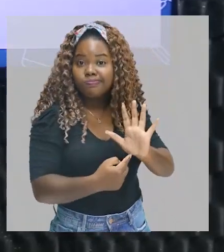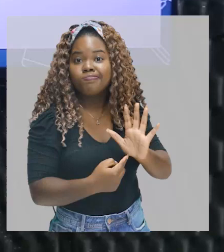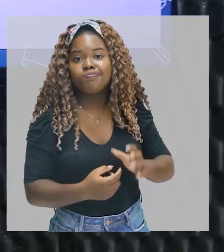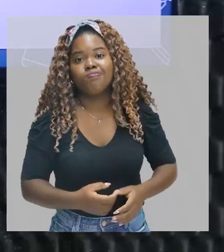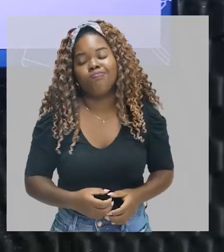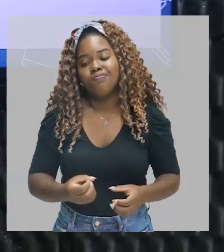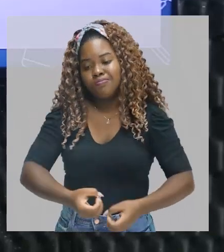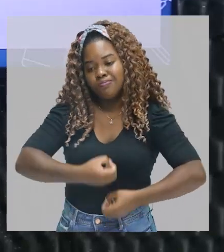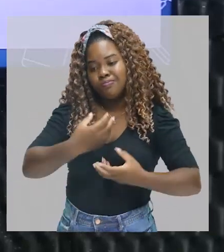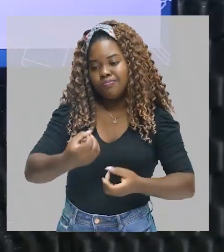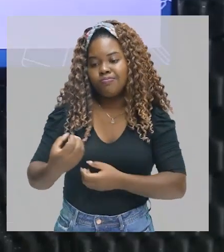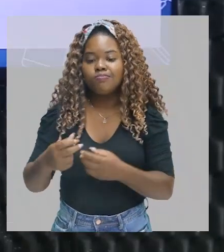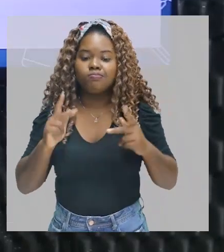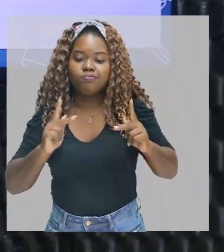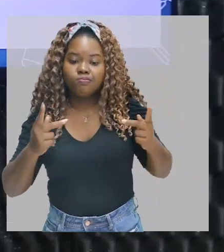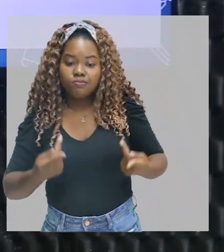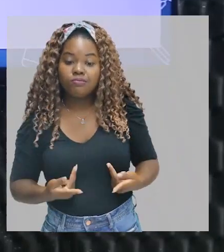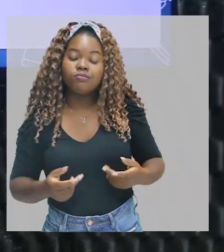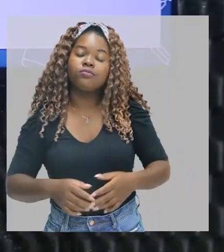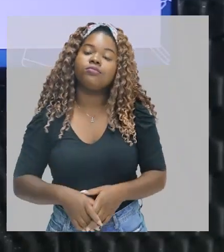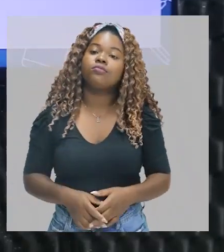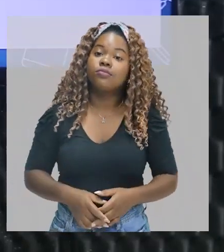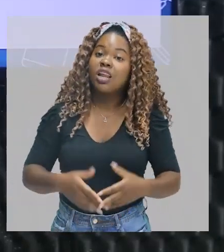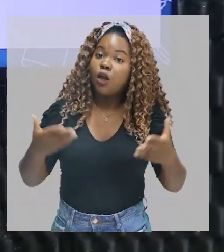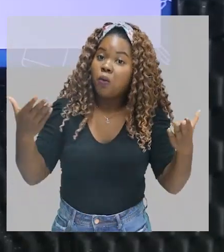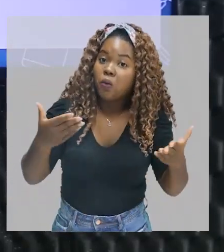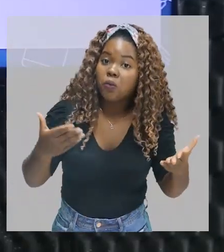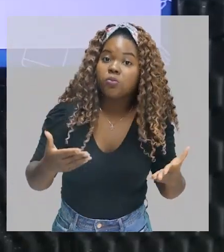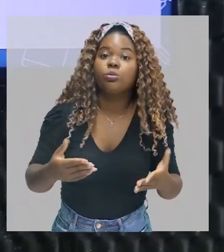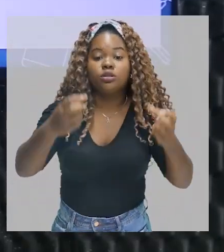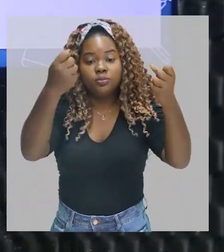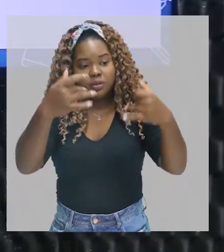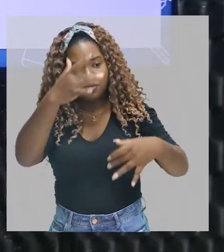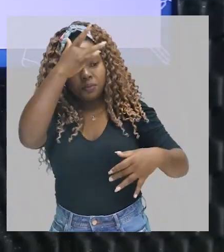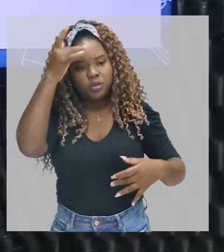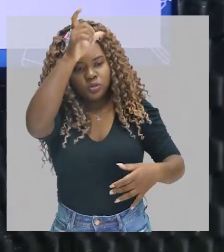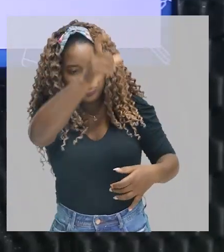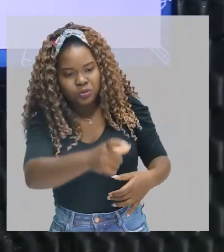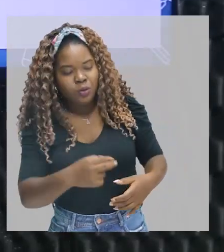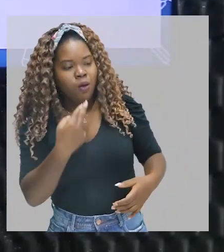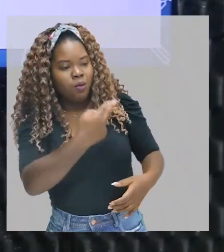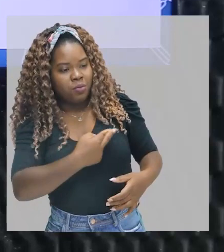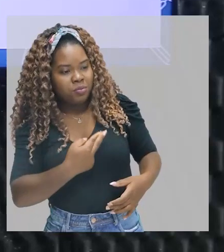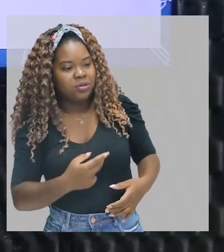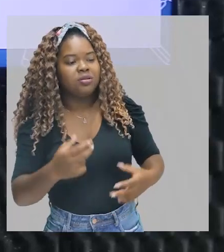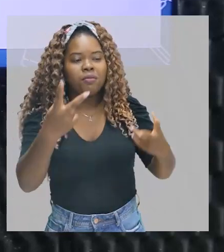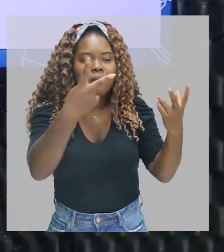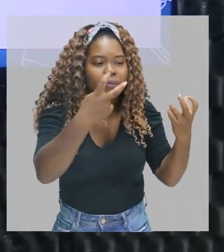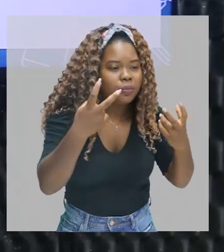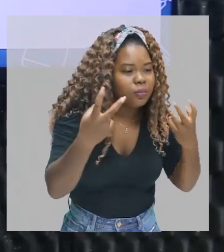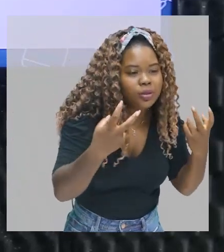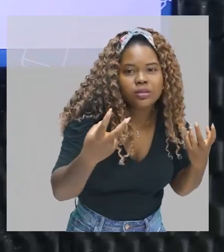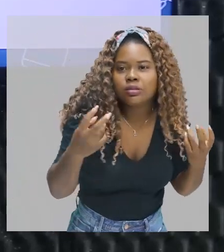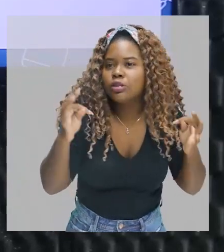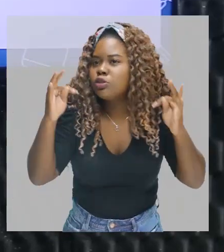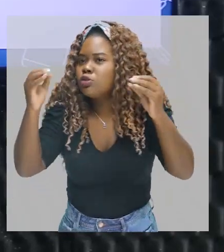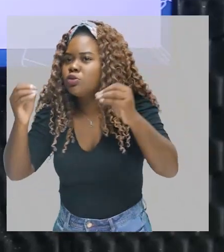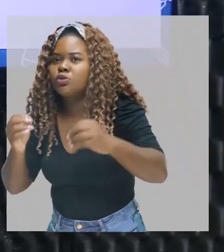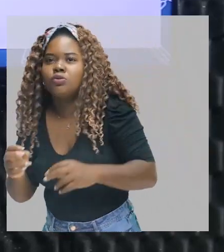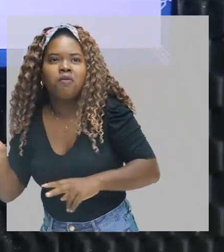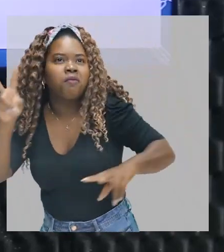Daí, hoje, falarmos que uma pessoa romântica é uma pessoa que tem um olhar idealizador de tudo, vê